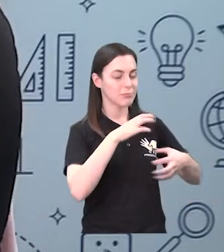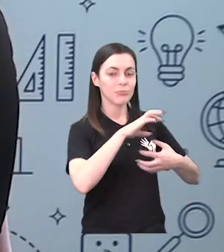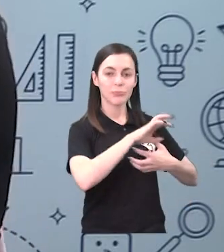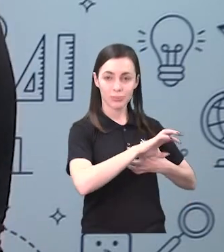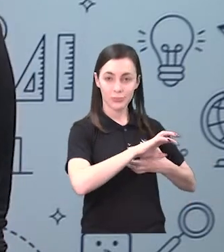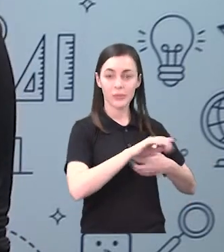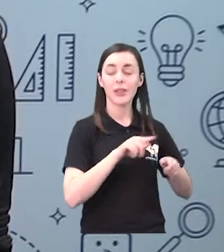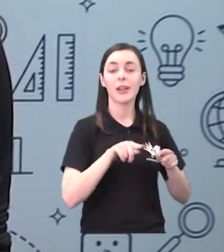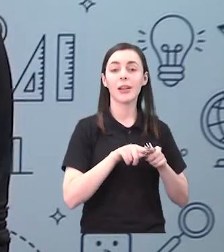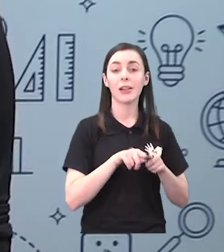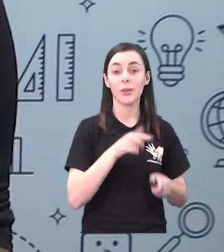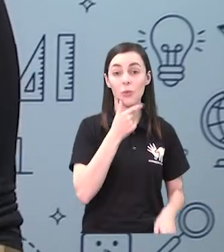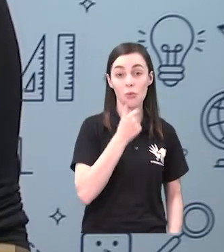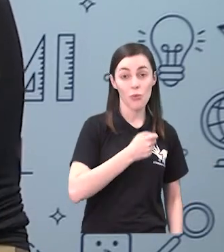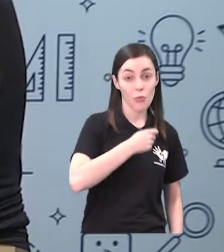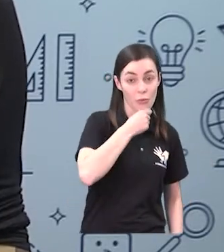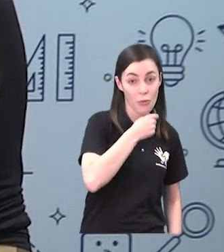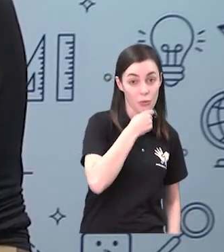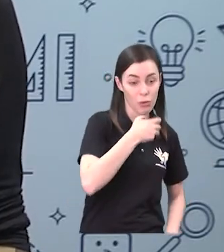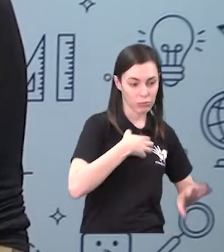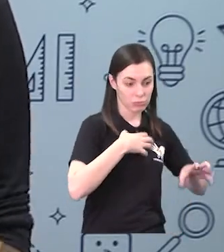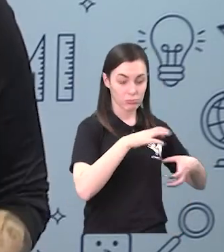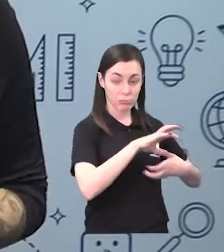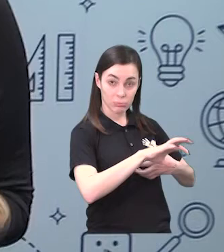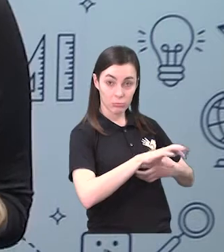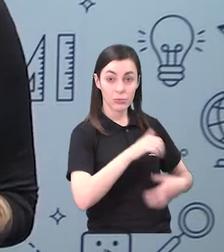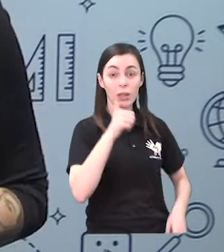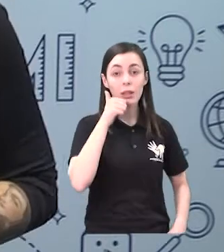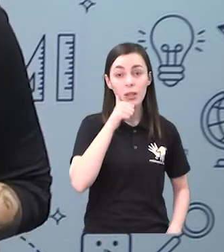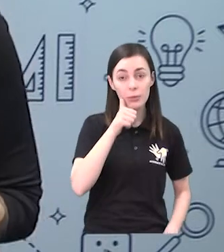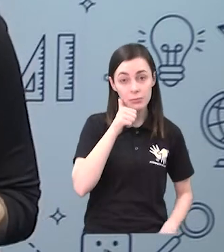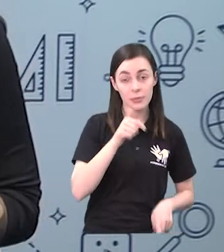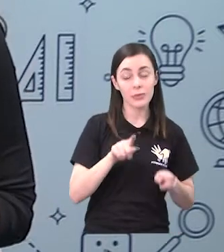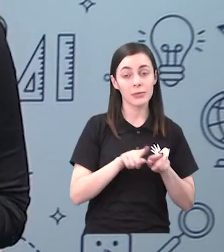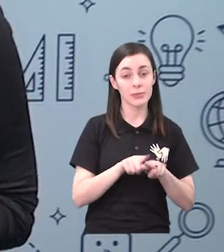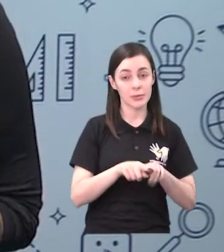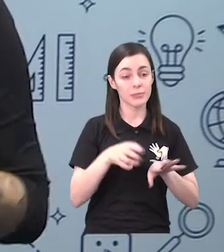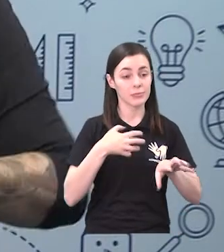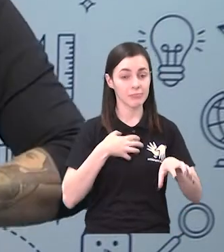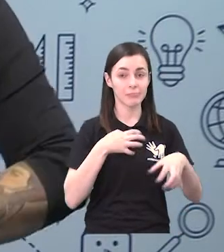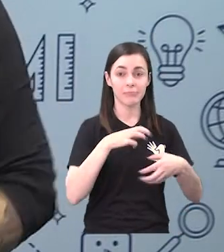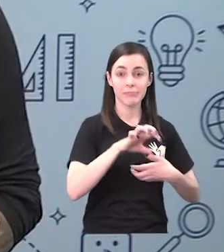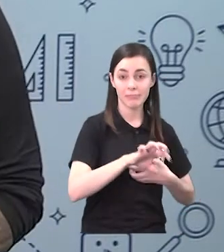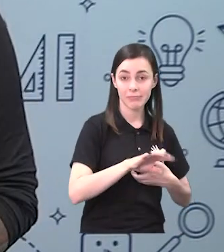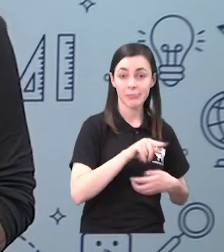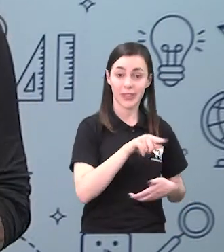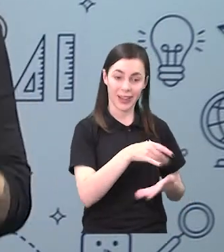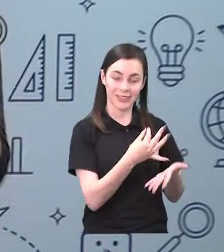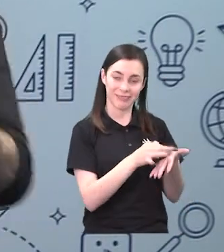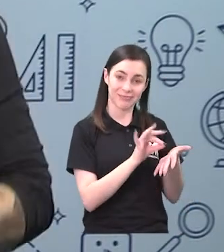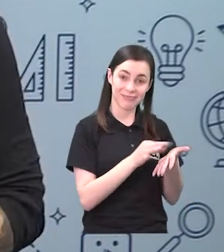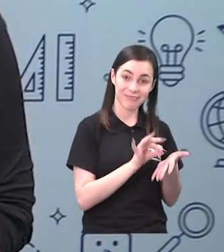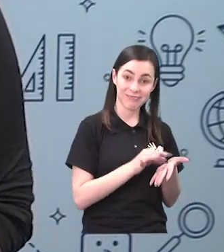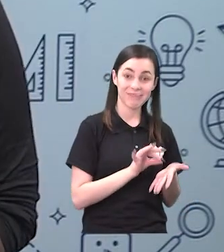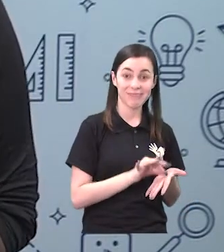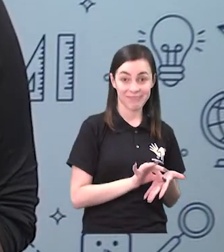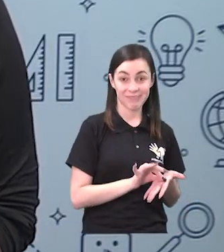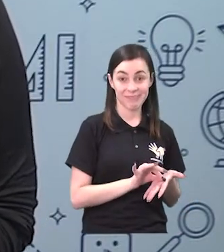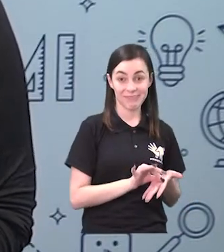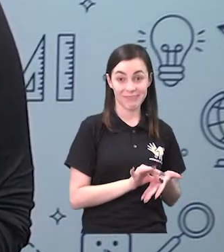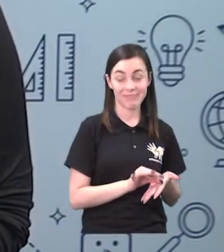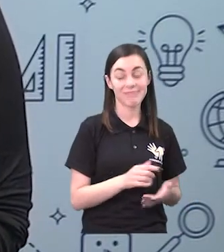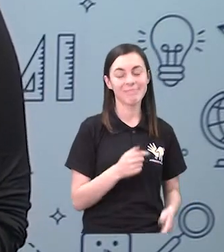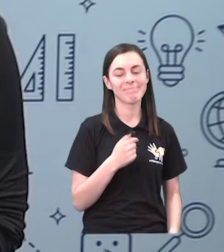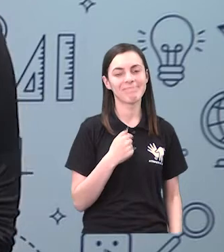Aquela Menina estava se sentindo no momento em que ela precisava a todo tempo corrigir Quem estava contando a